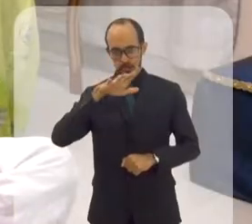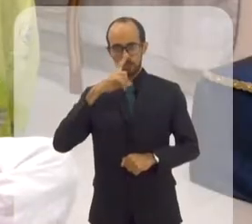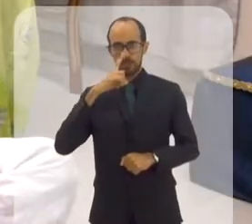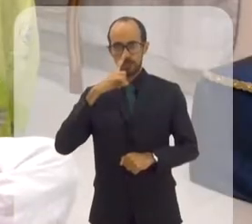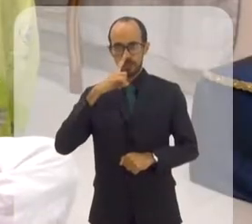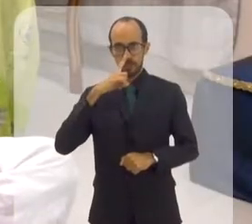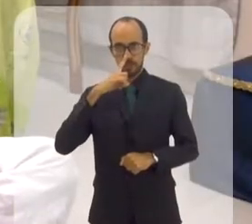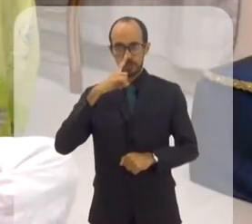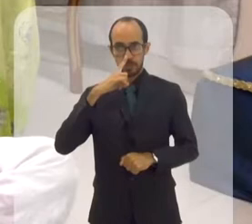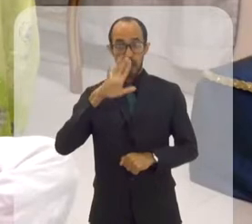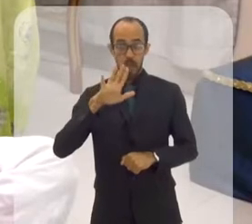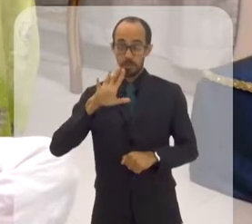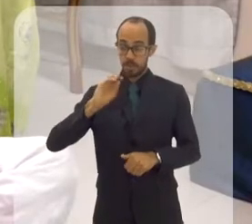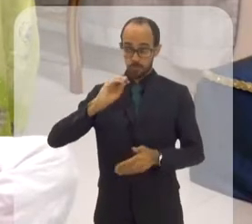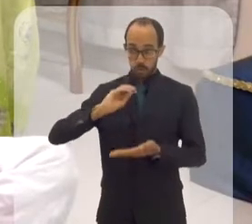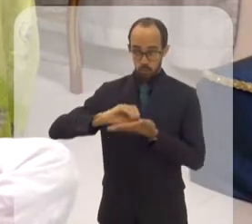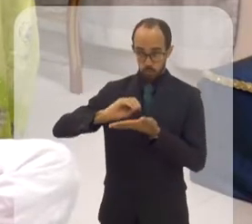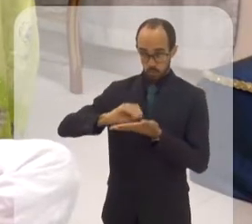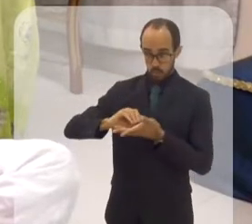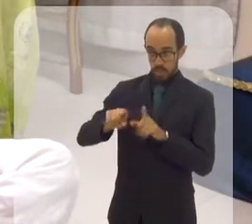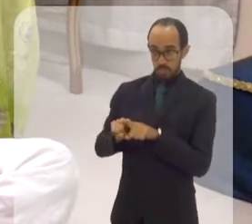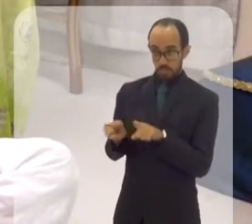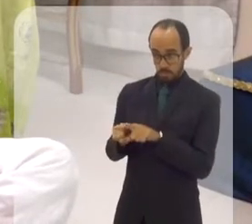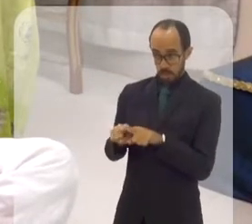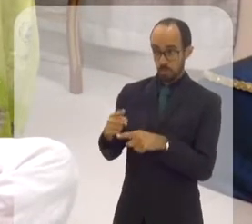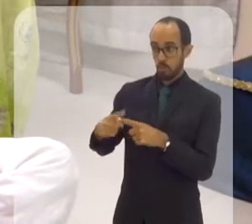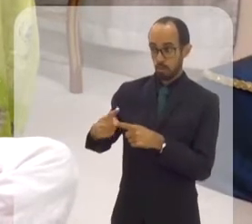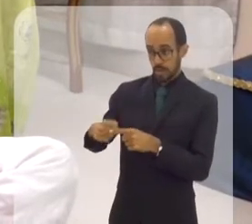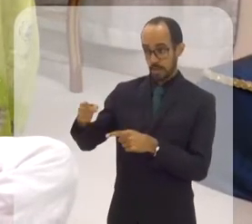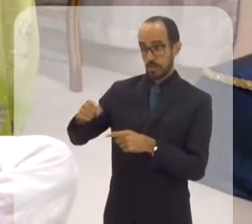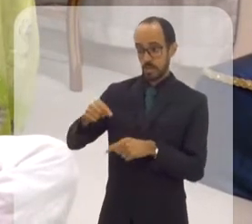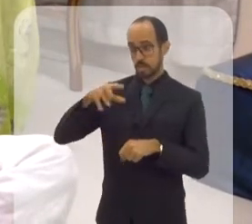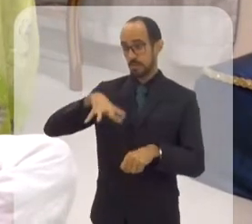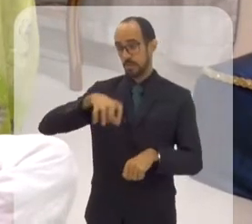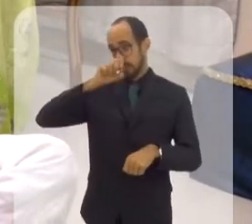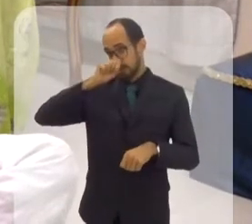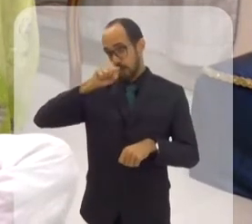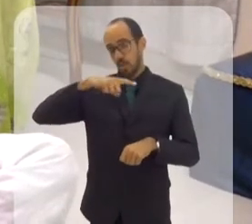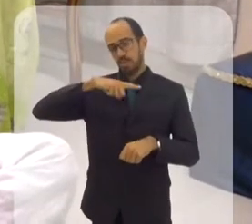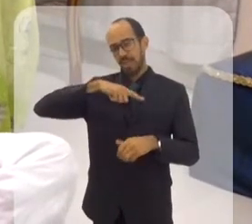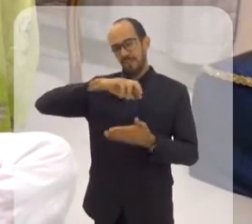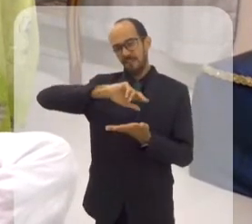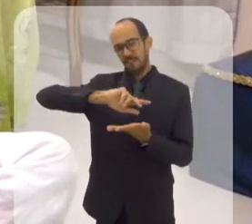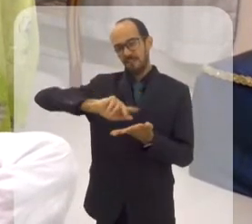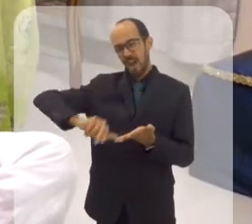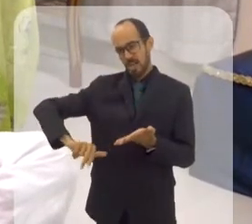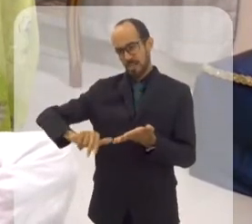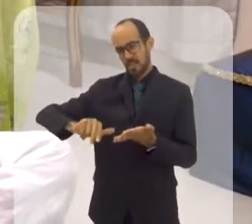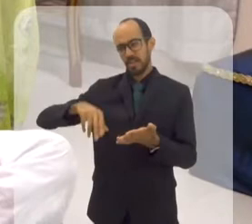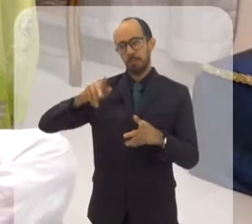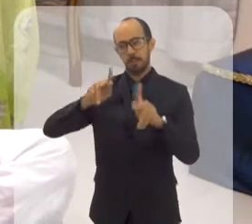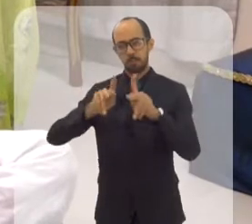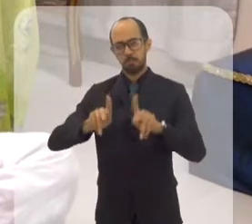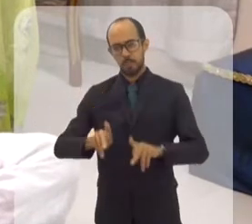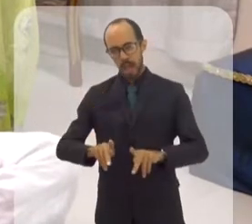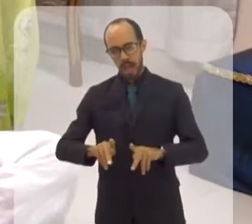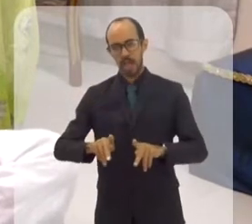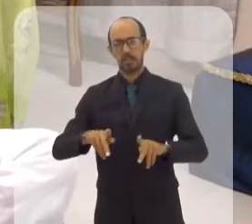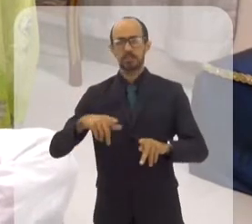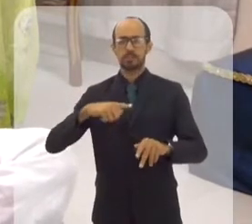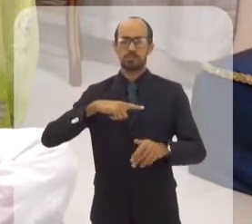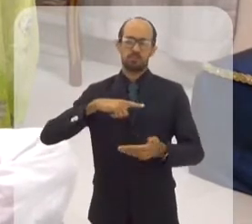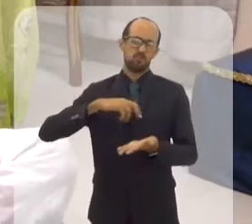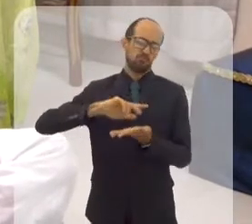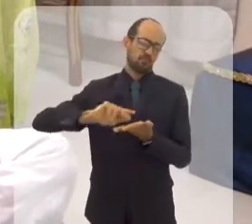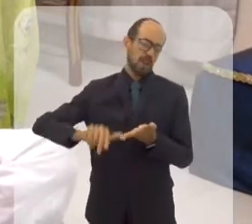nariz. tem uma coisa importante que ele não falou, porque essa respiração tem várias, serve para várias coisas. Tem as os calmantes, né?